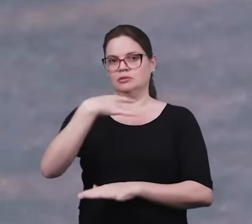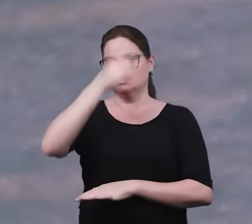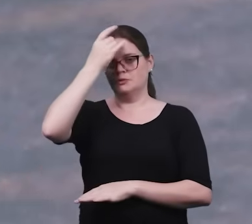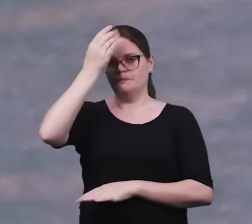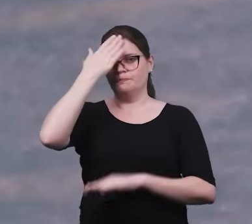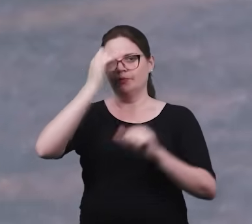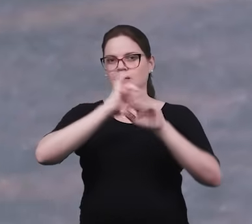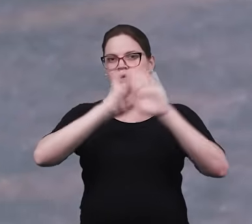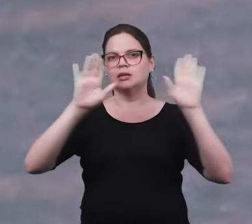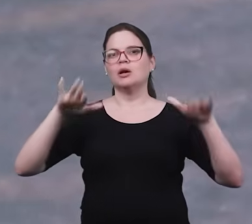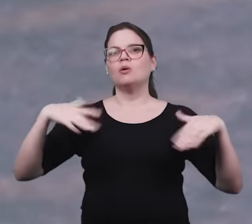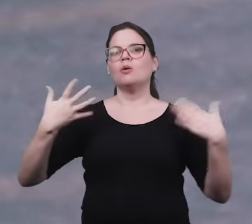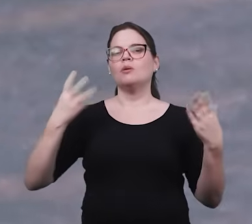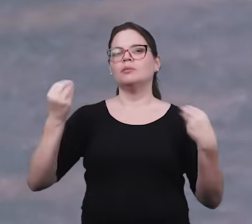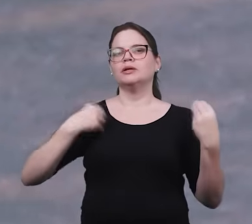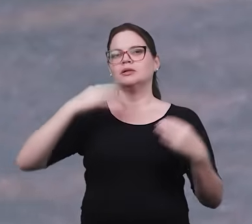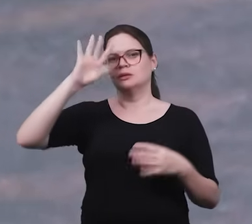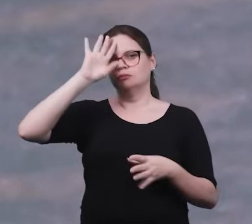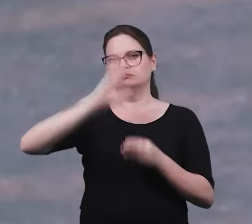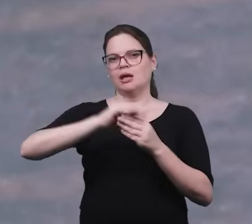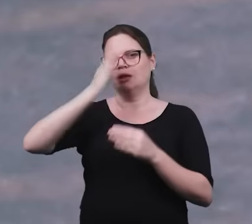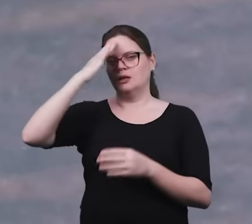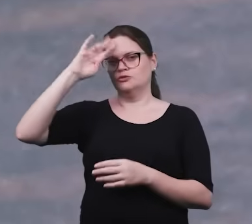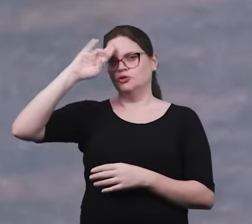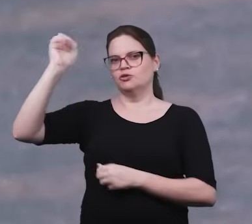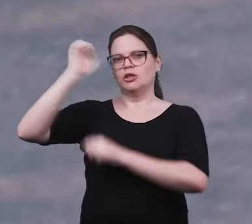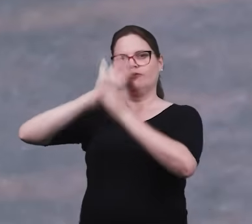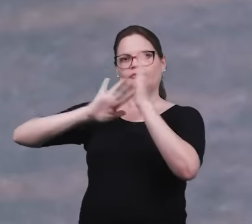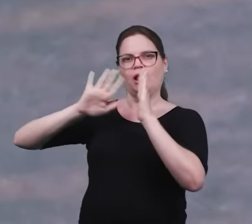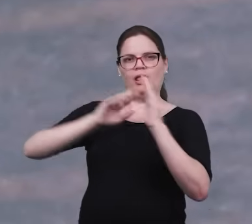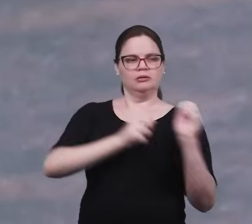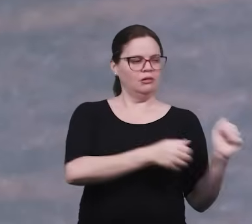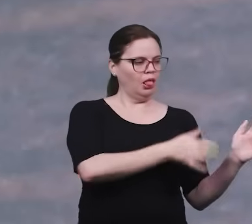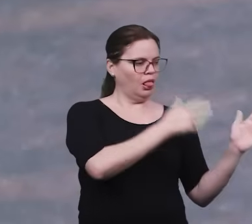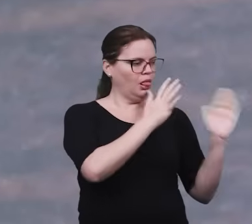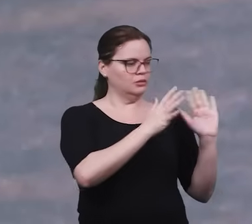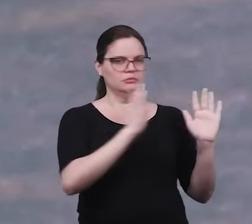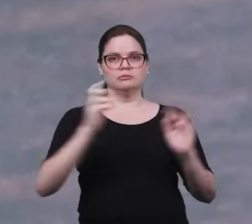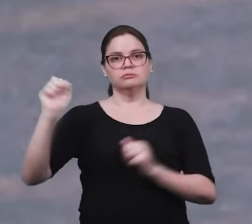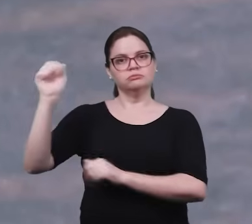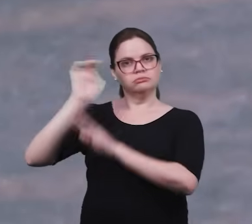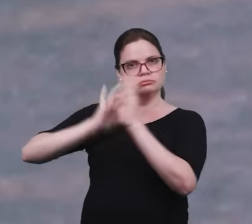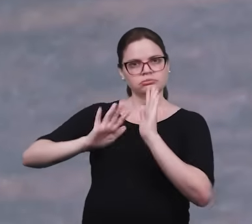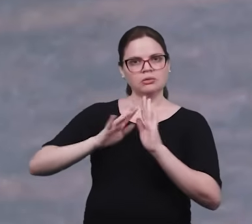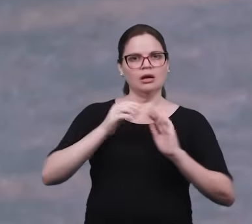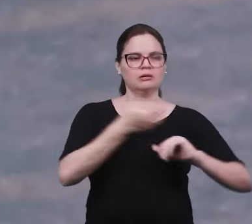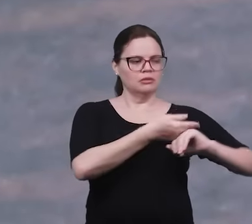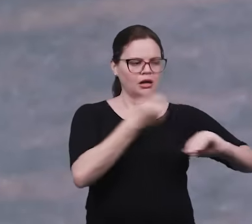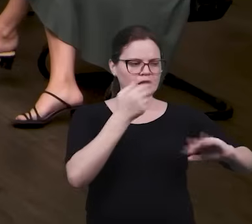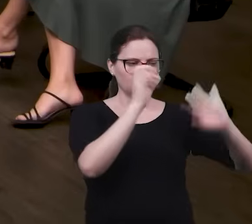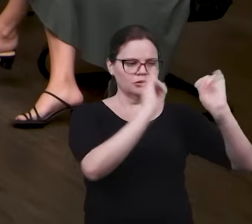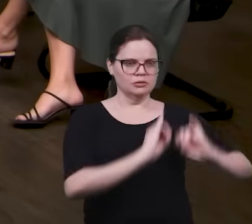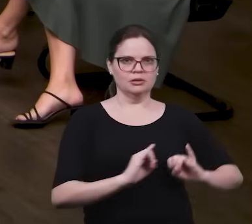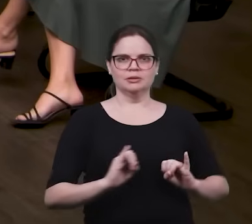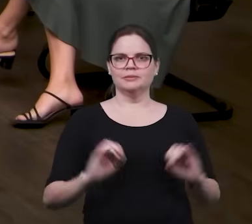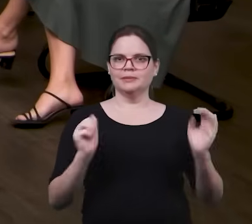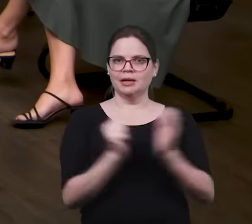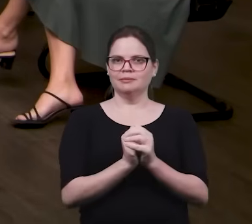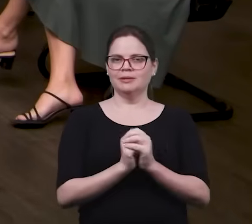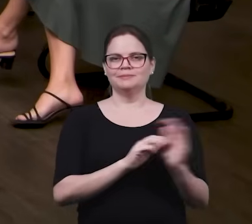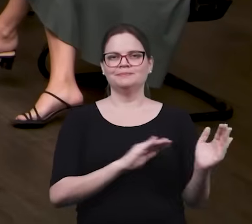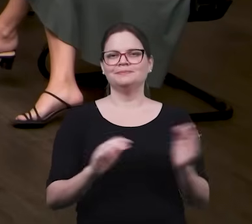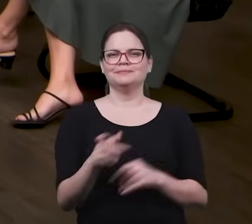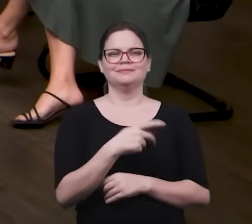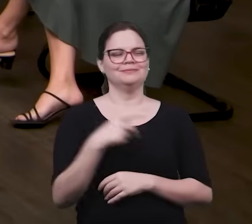discernimento de qual a voz do Senhor, qual a voz da serpente, para que você não caia na idolatria. Tá bom? Pastor Tarcísio, que